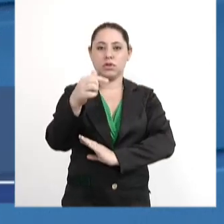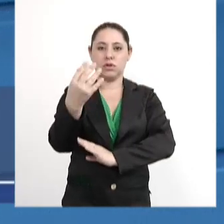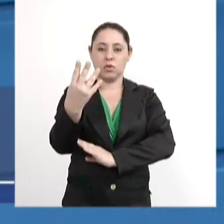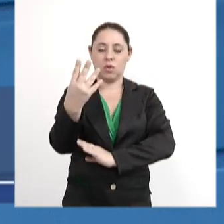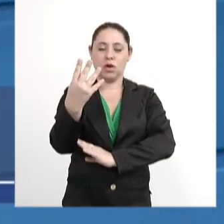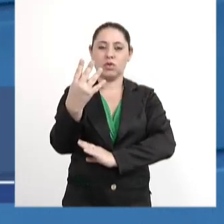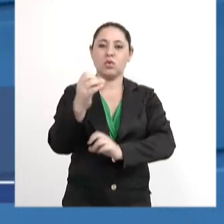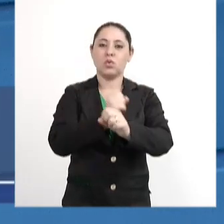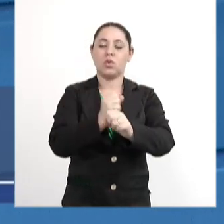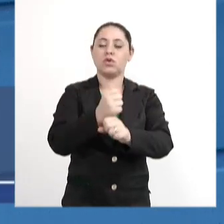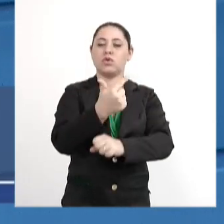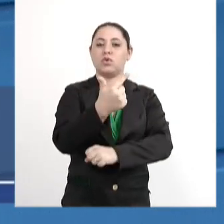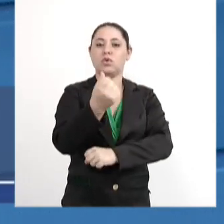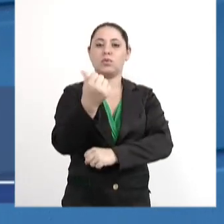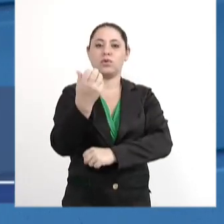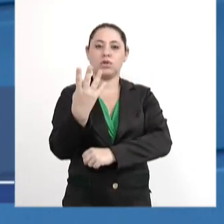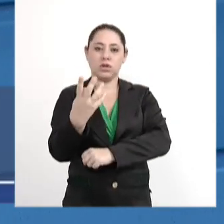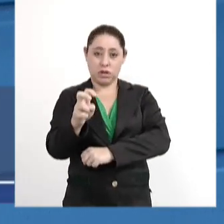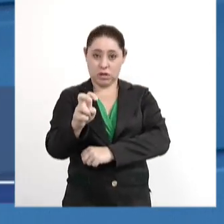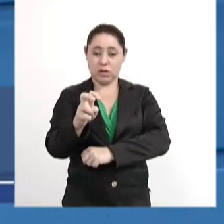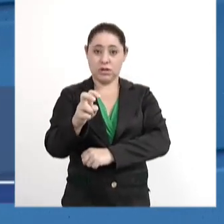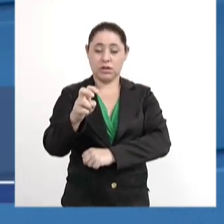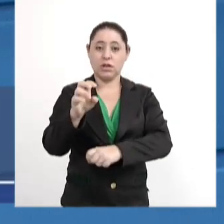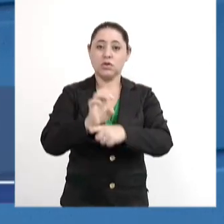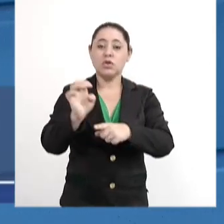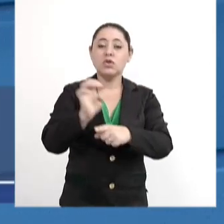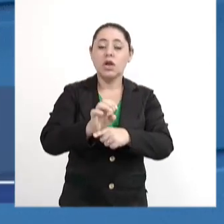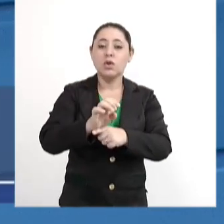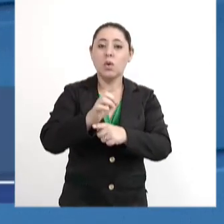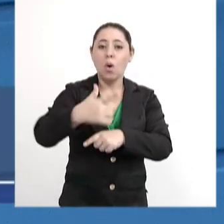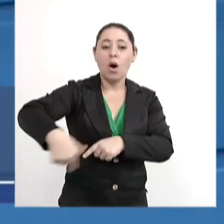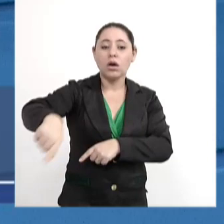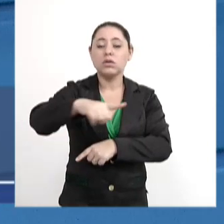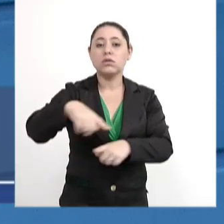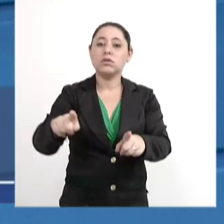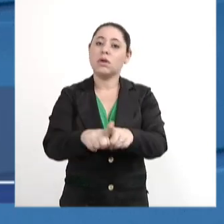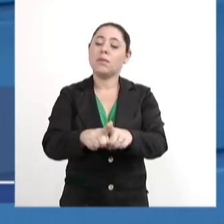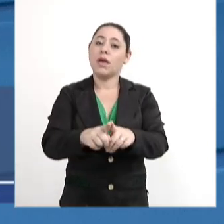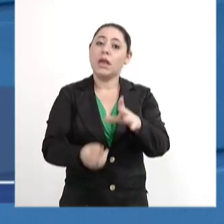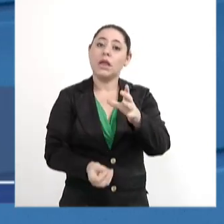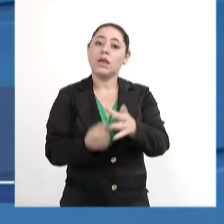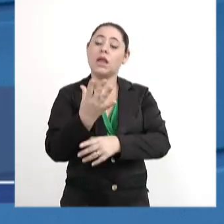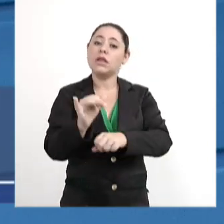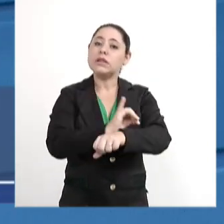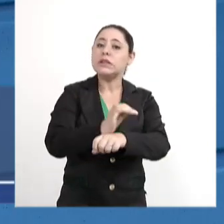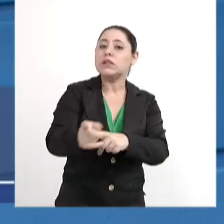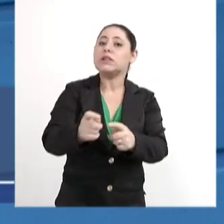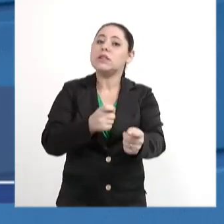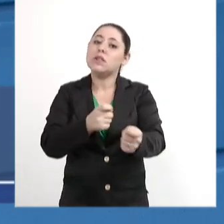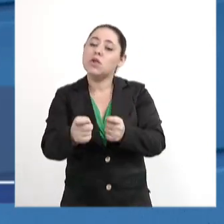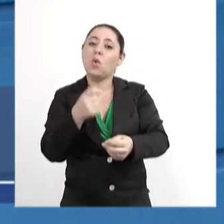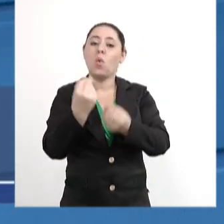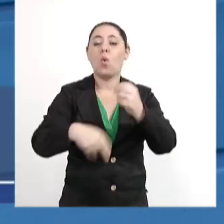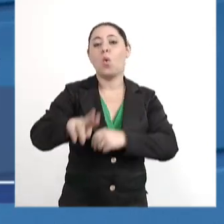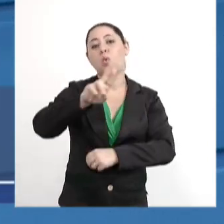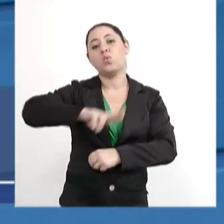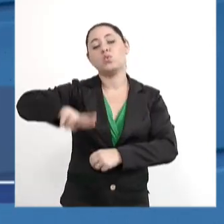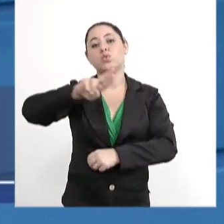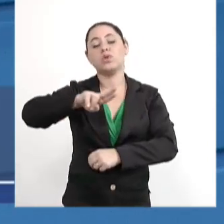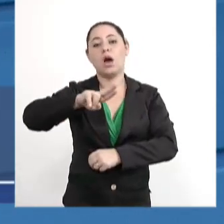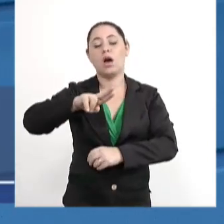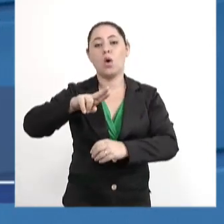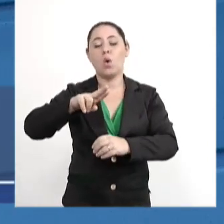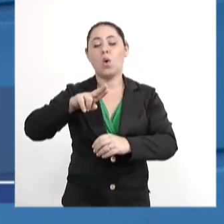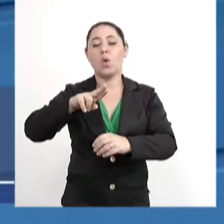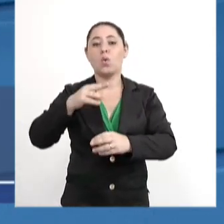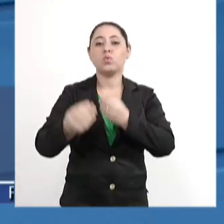4.674 de 2015, nos órgãos estaduais, especialmente criando estratégias para que a utilização dessa modalidade de